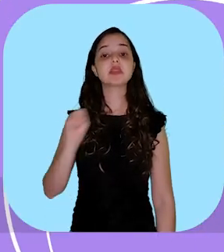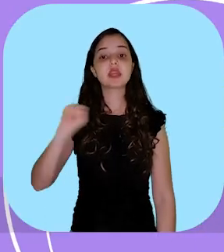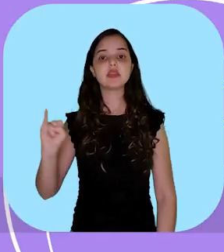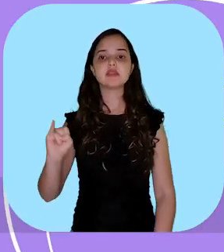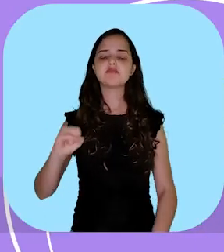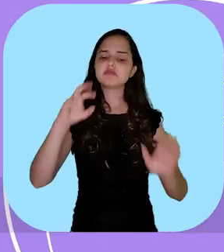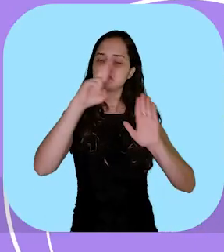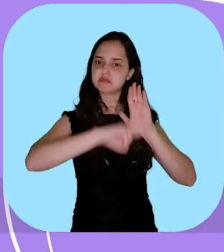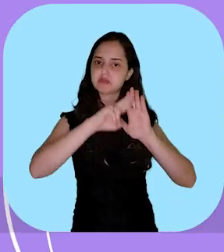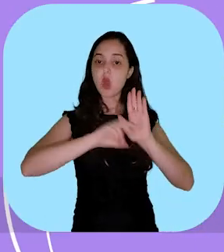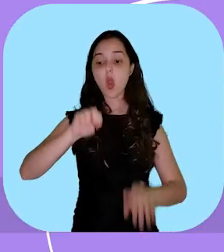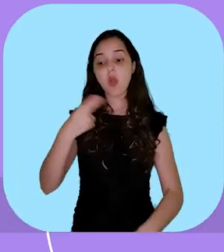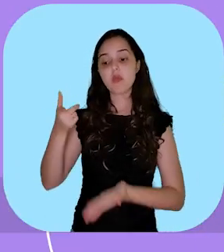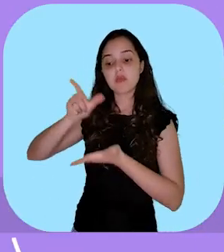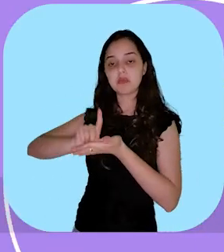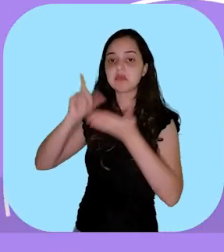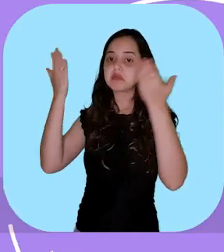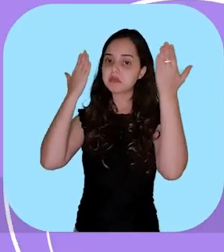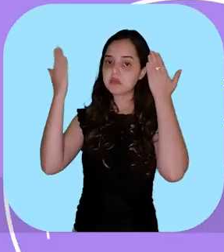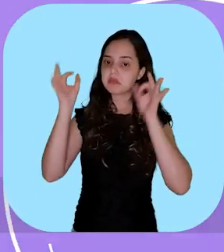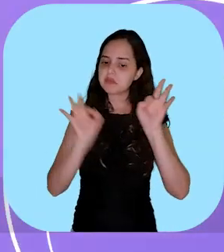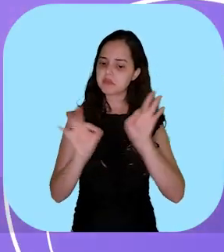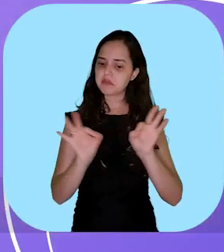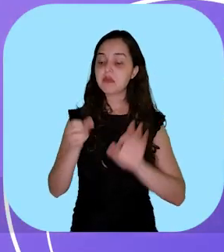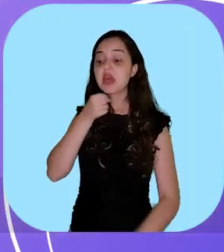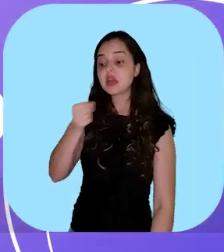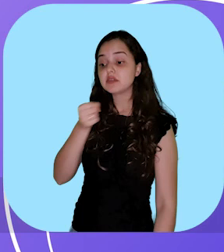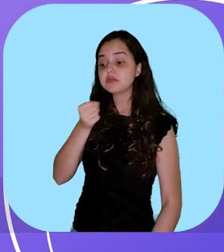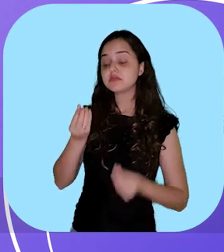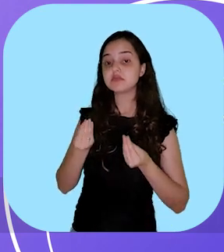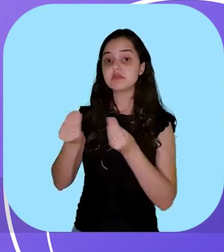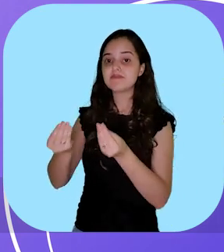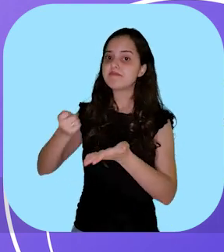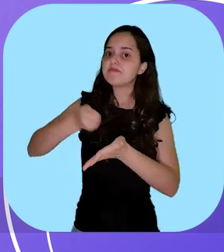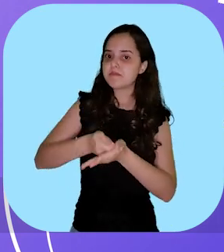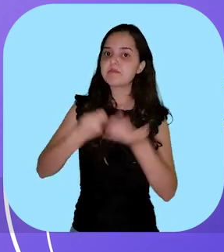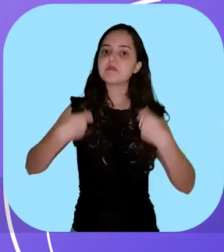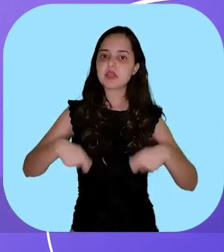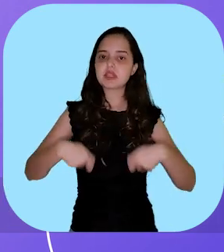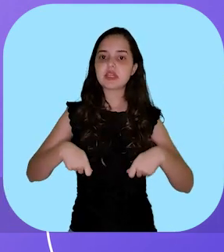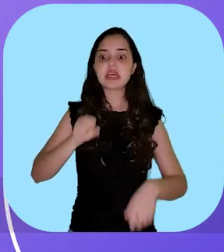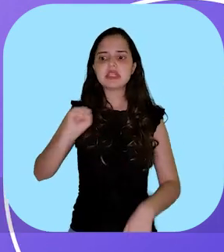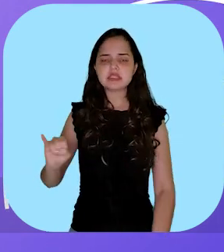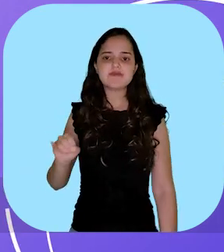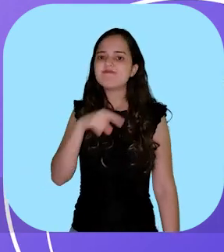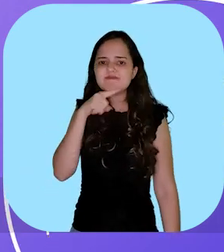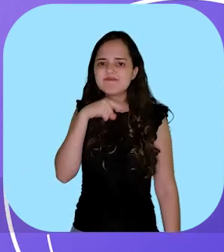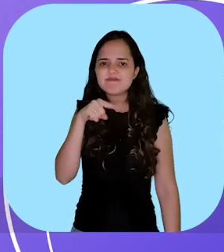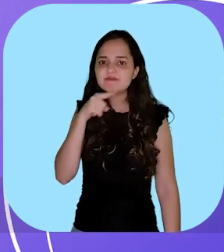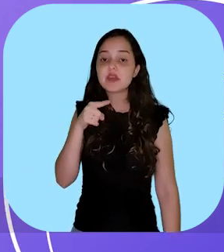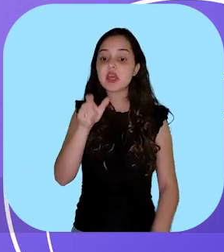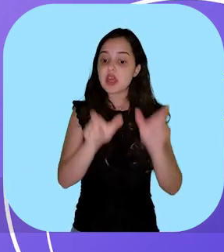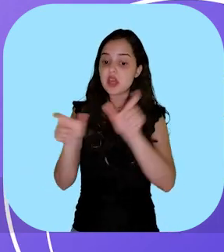da produção de relatório ou laudo psicológico, a entrevista devolutiva é obrigatória. Caso não a